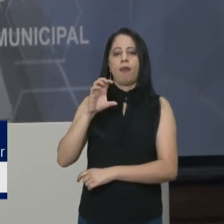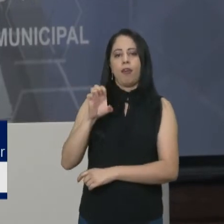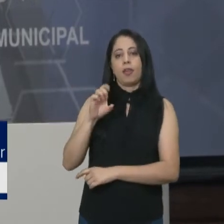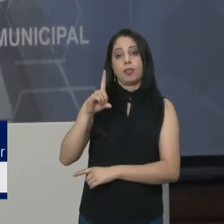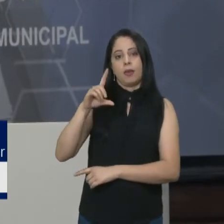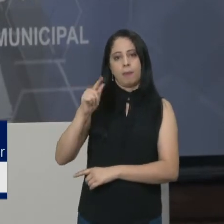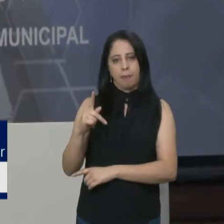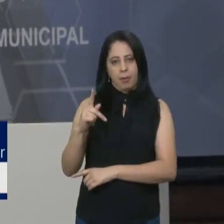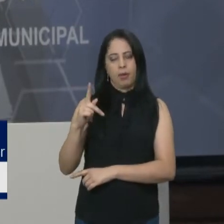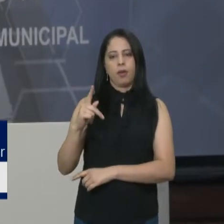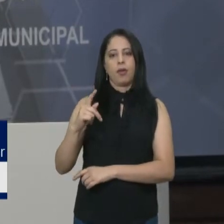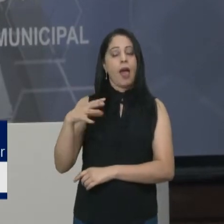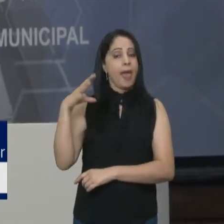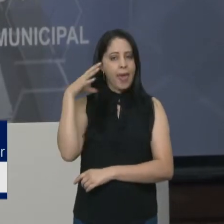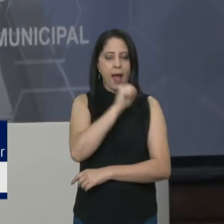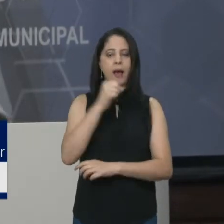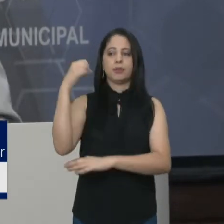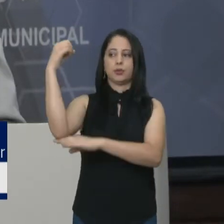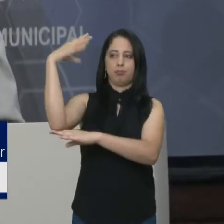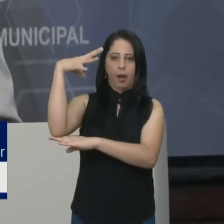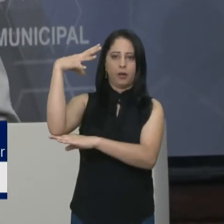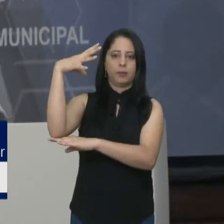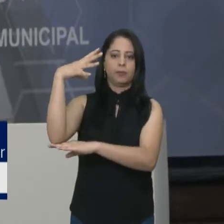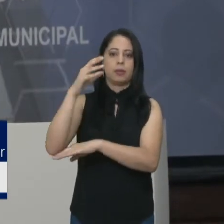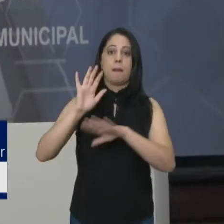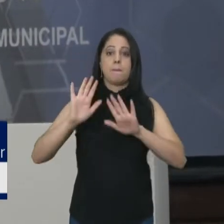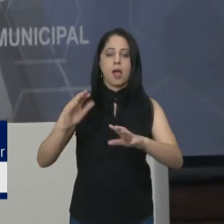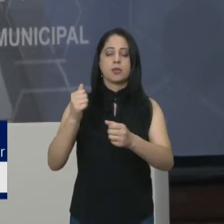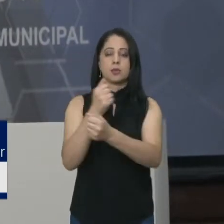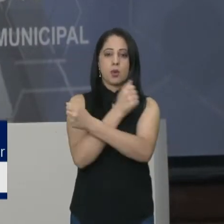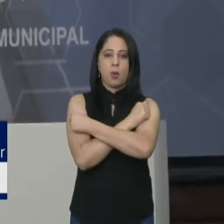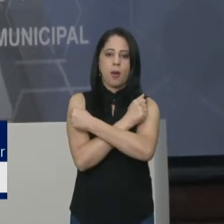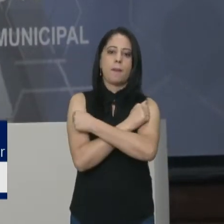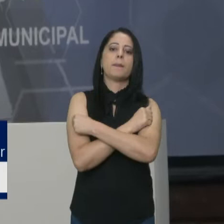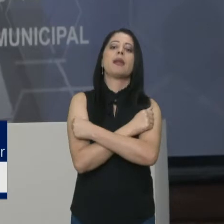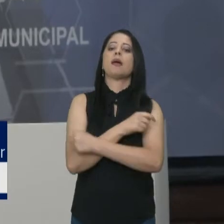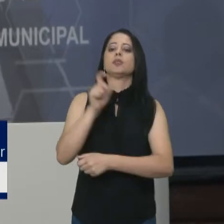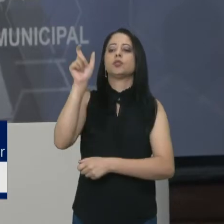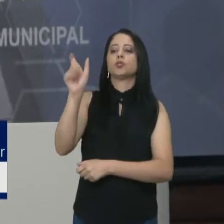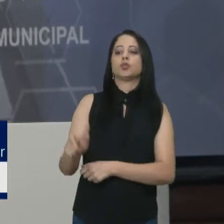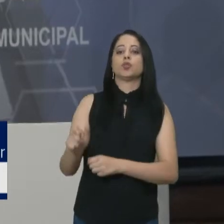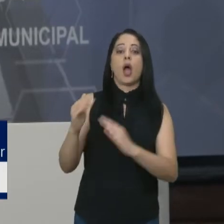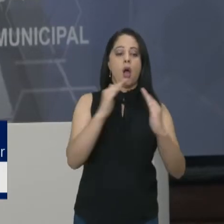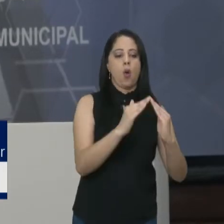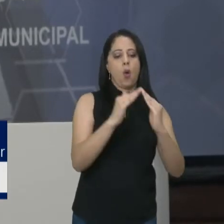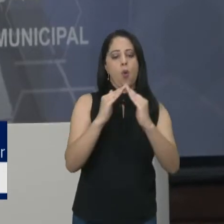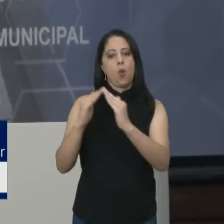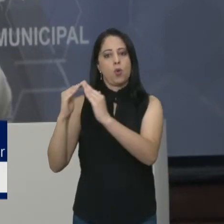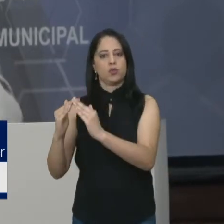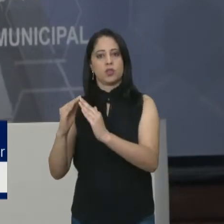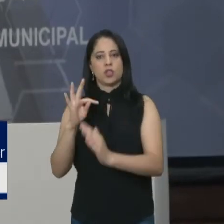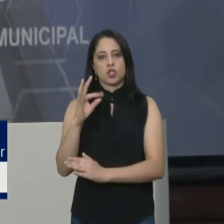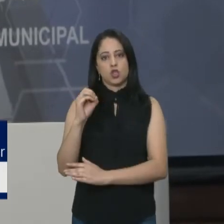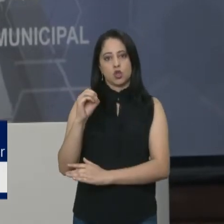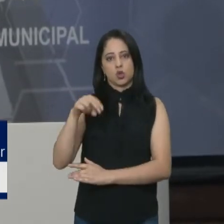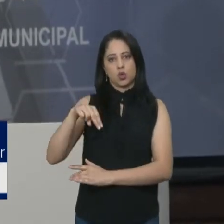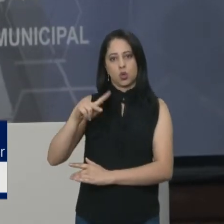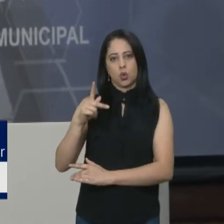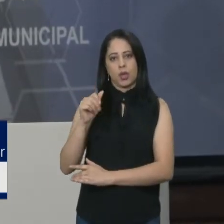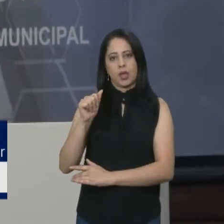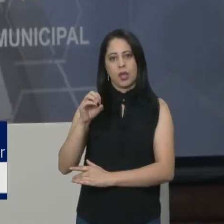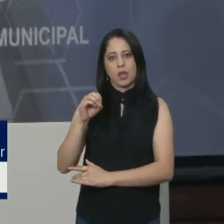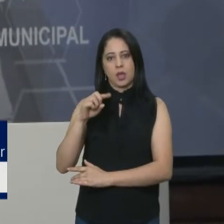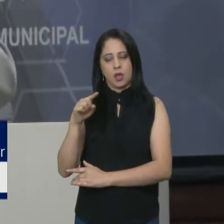solucionou o problema. Mas mandando um abraço ali, especificamente para os vizinhos ali, o Tonhão e a Cidinha, que